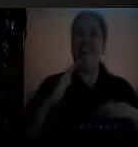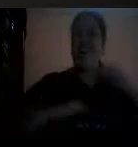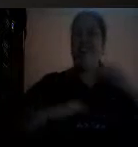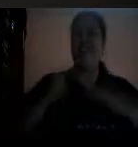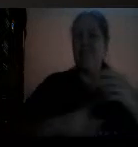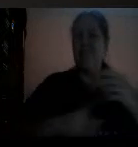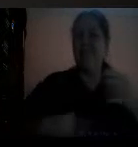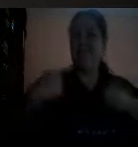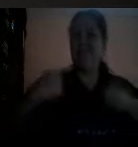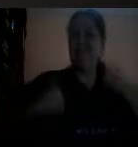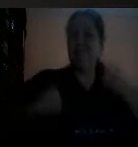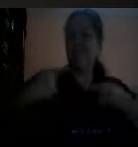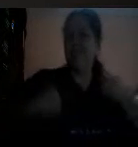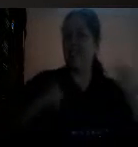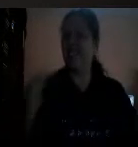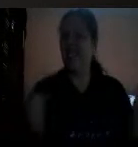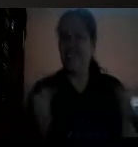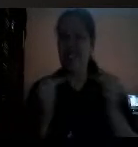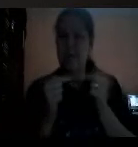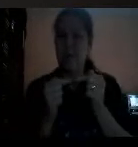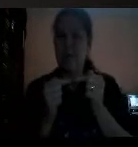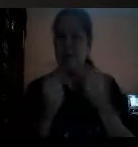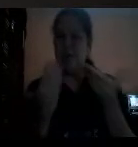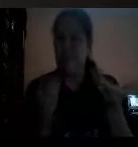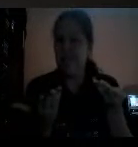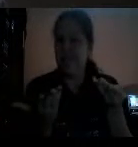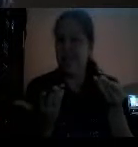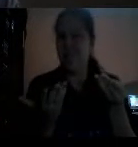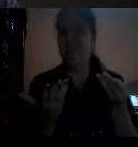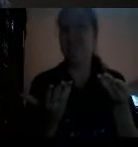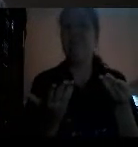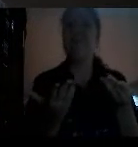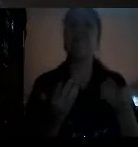fica na Inglaterra. Então os ingleses vão dizer,